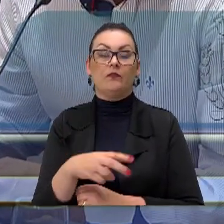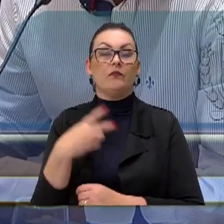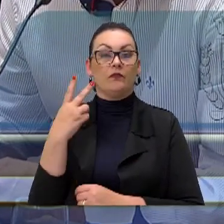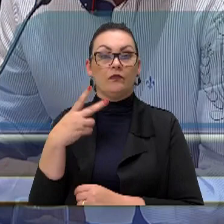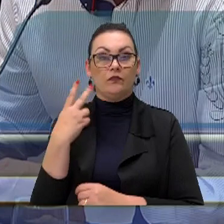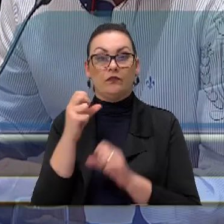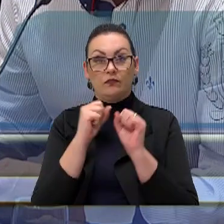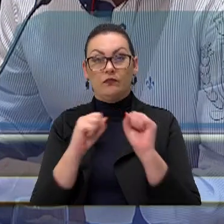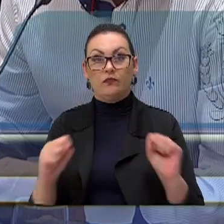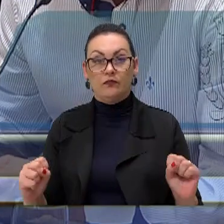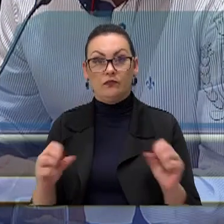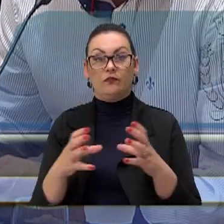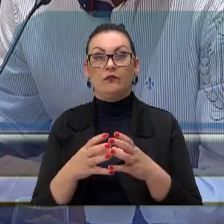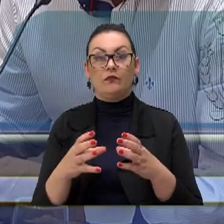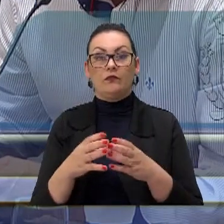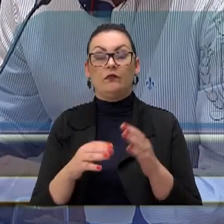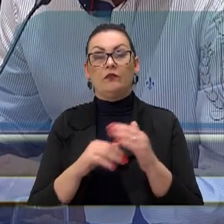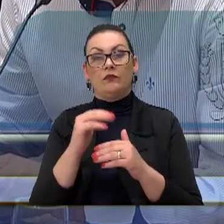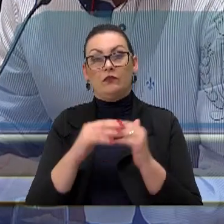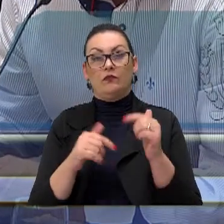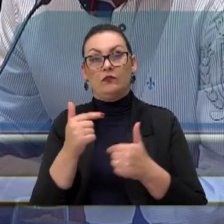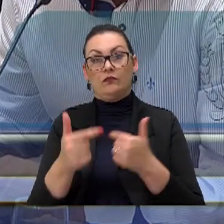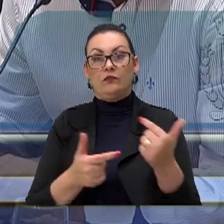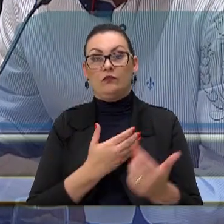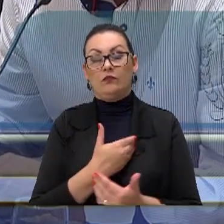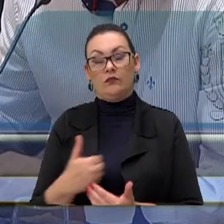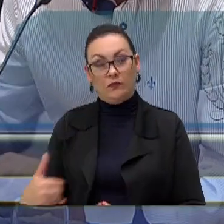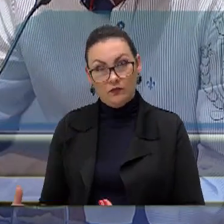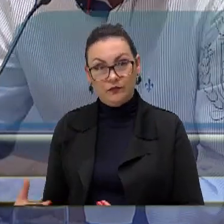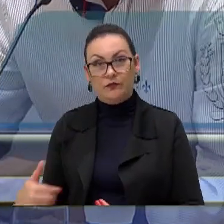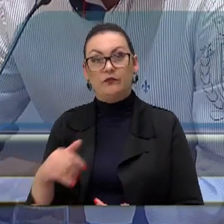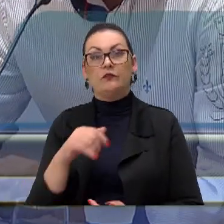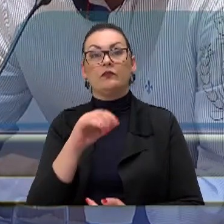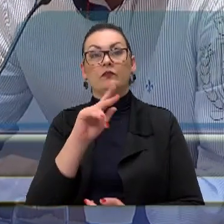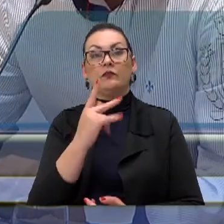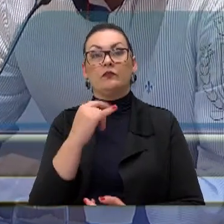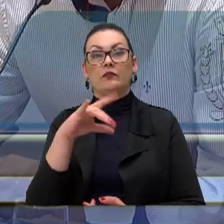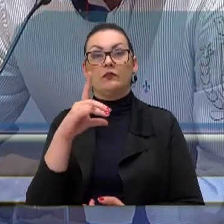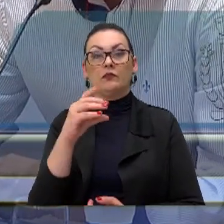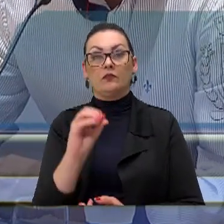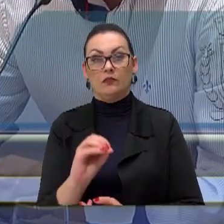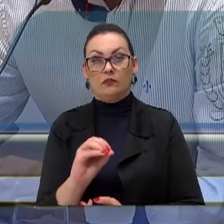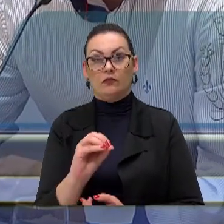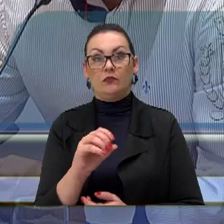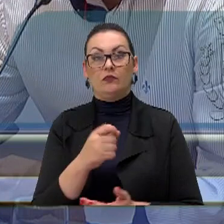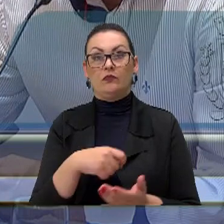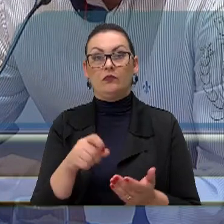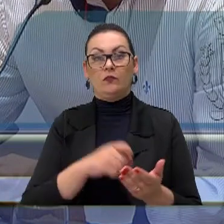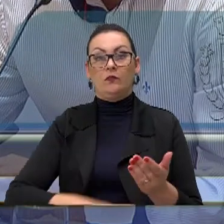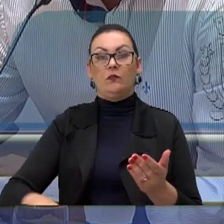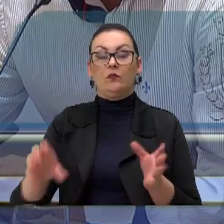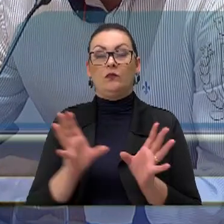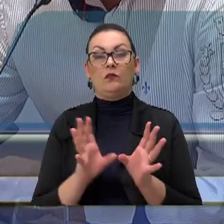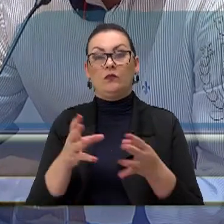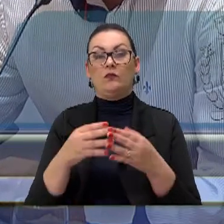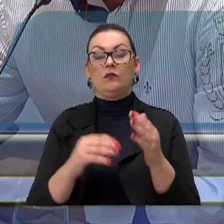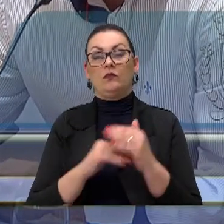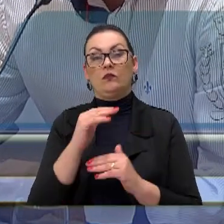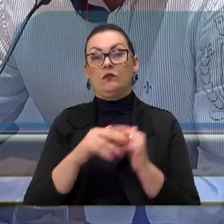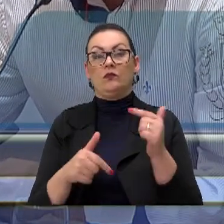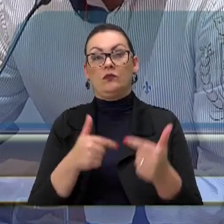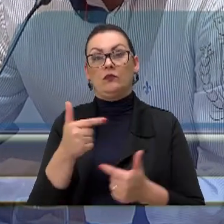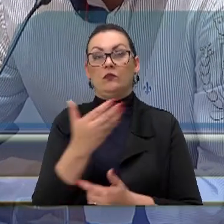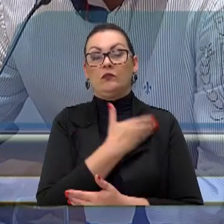vereador, secretário da Comissão de Obras e Serviços Públicos. Ildonei Gaspari, relator da Comissão de Obras